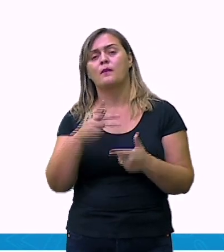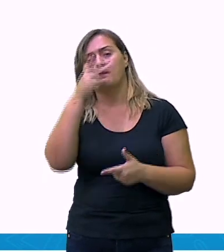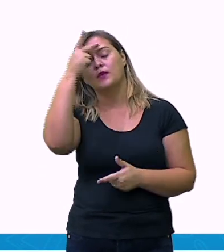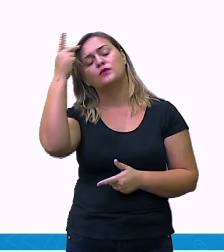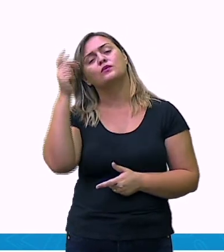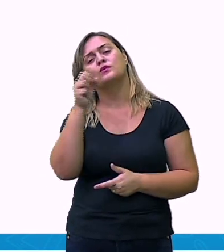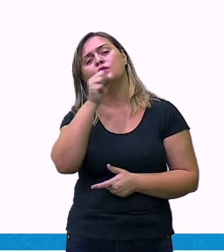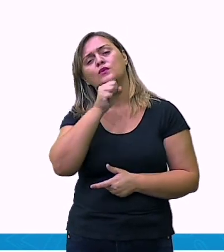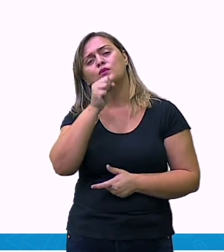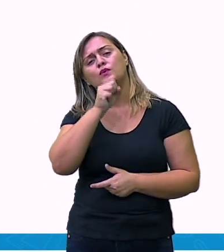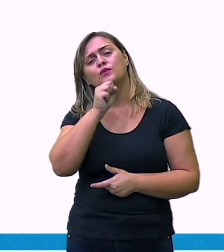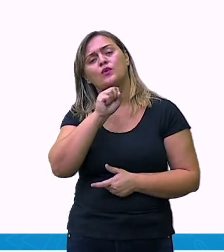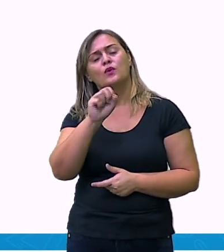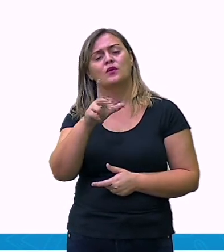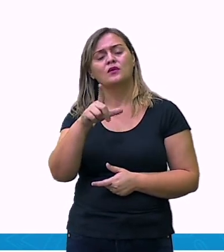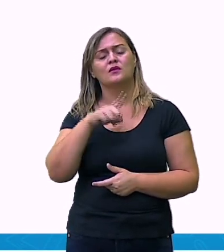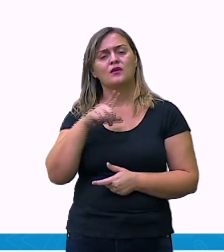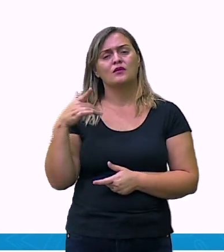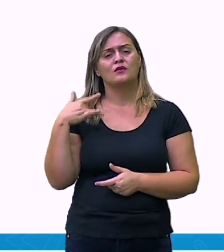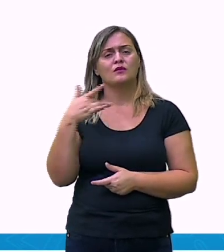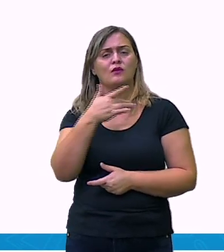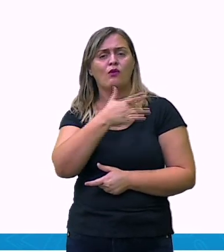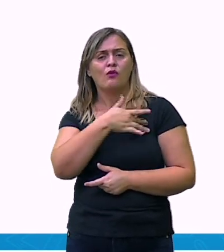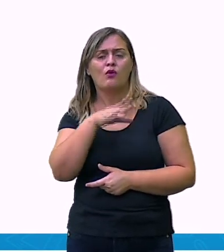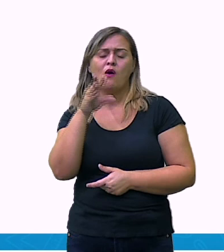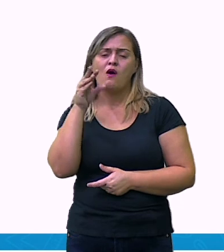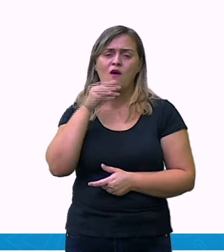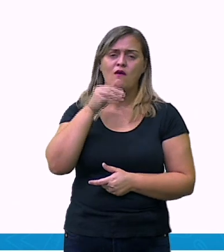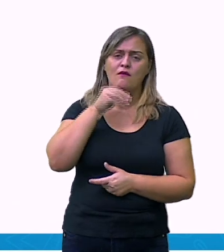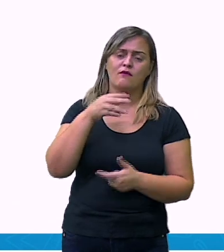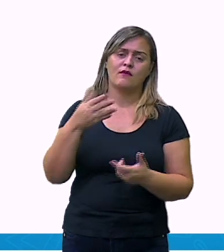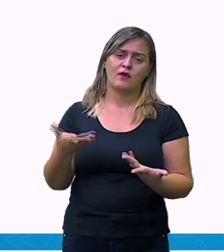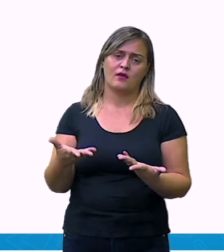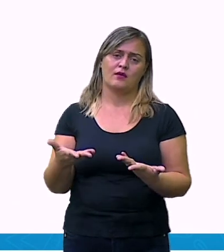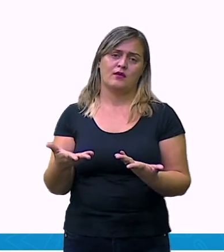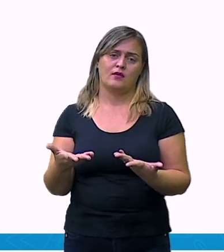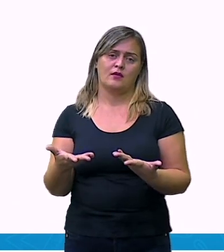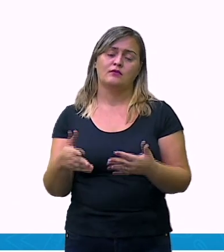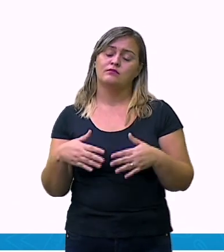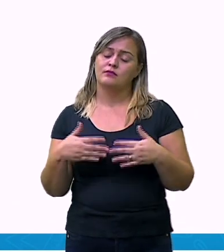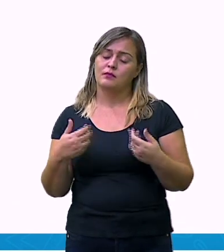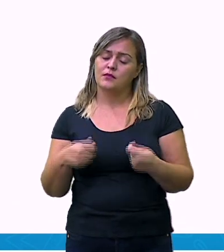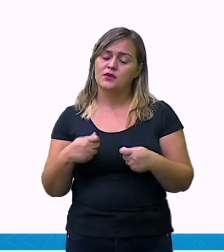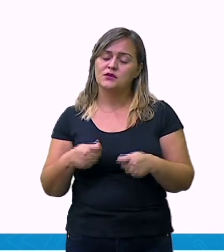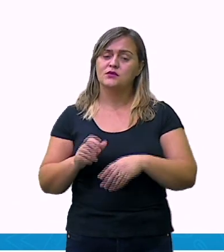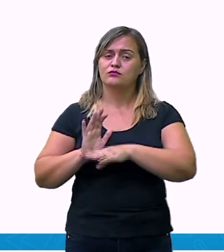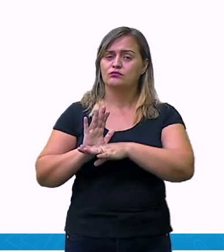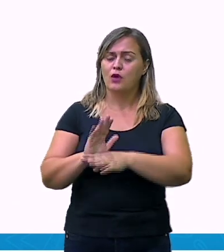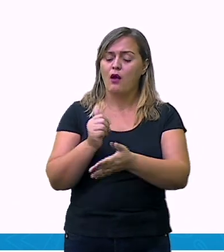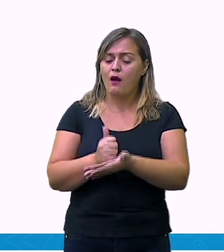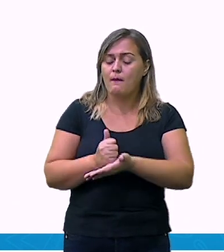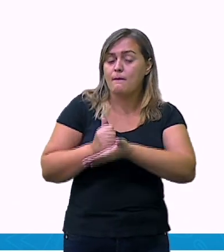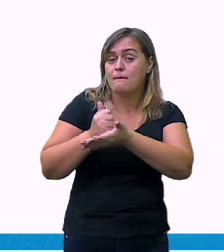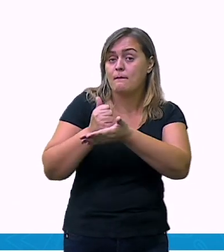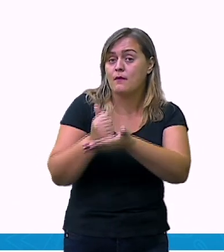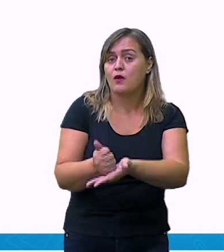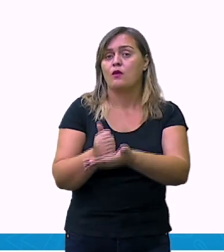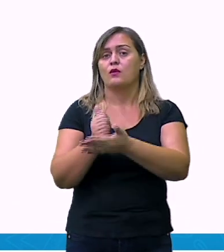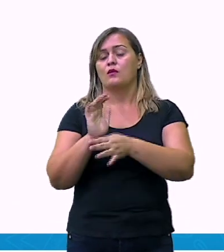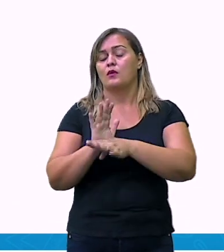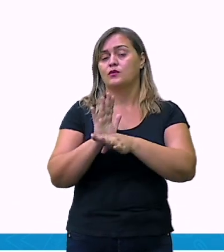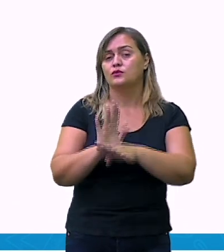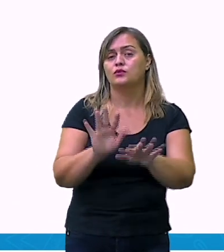possui e enfrentam vários obstáculos. Assim, necessitam de apoio familiar e